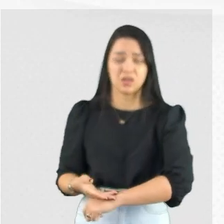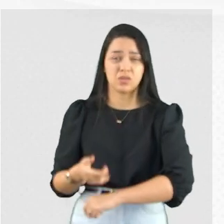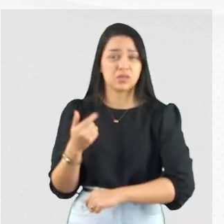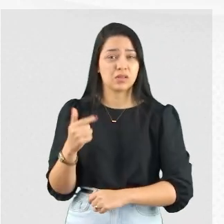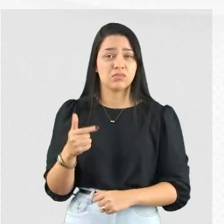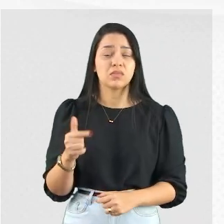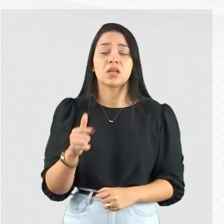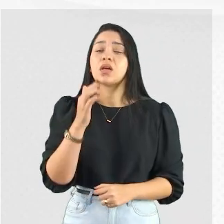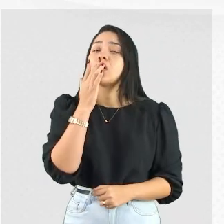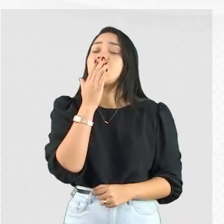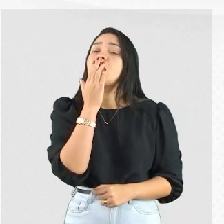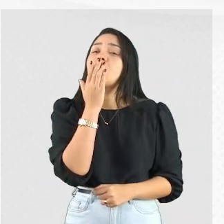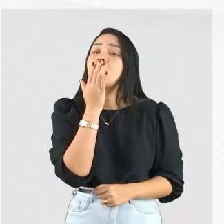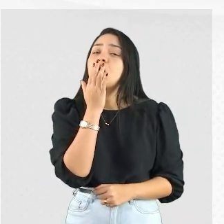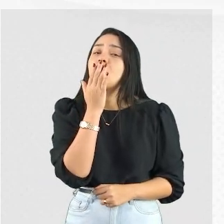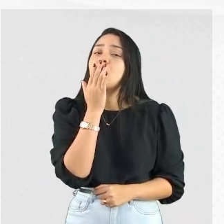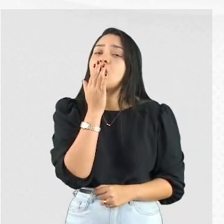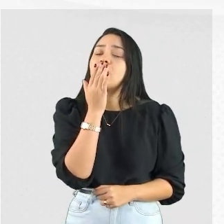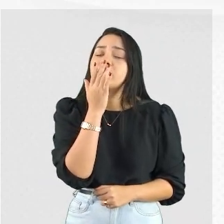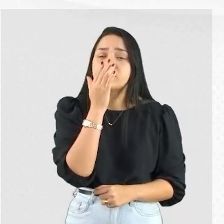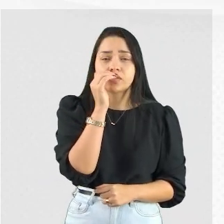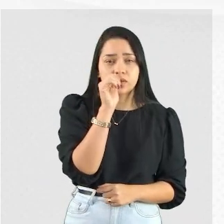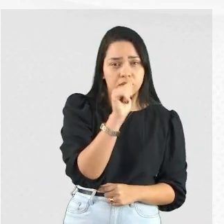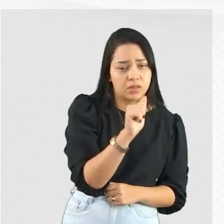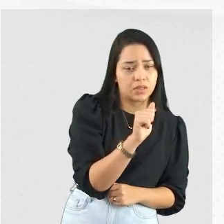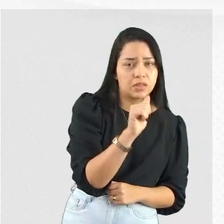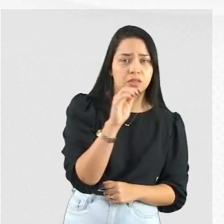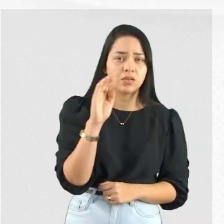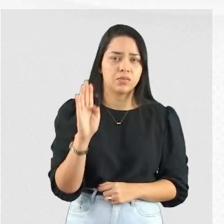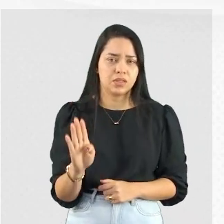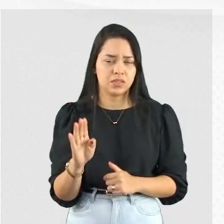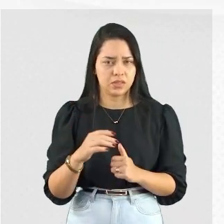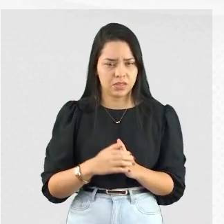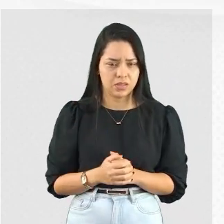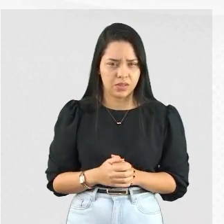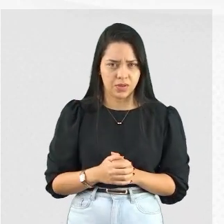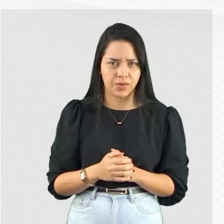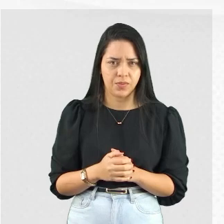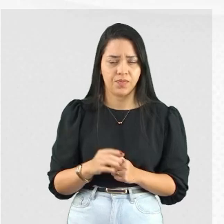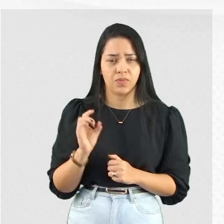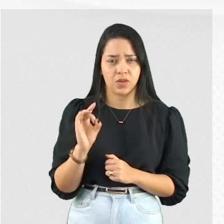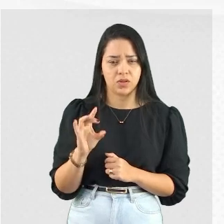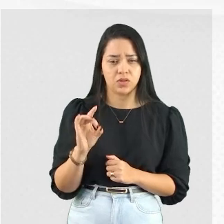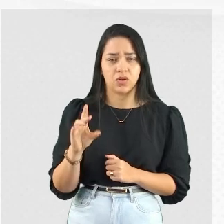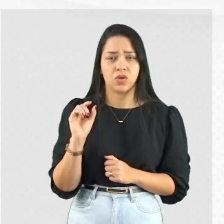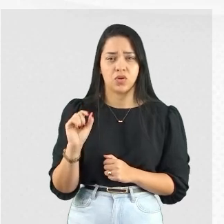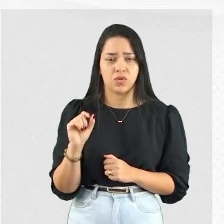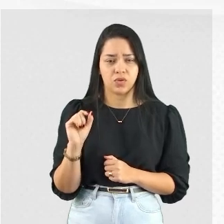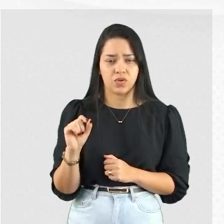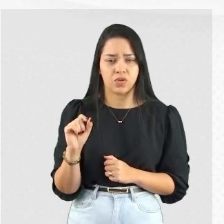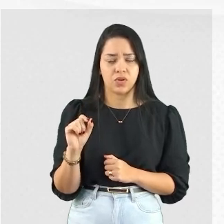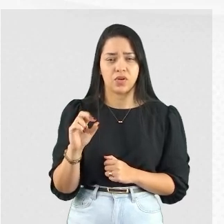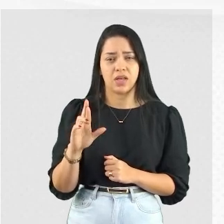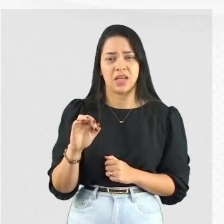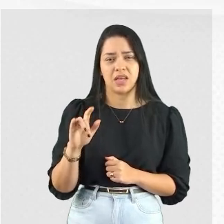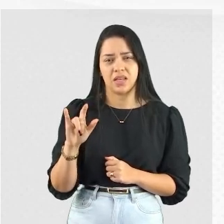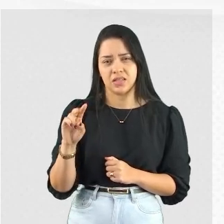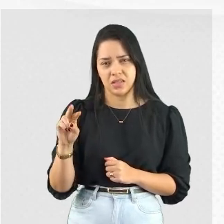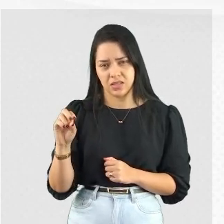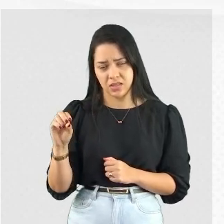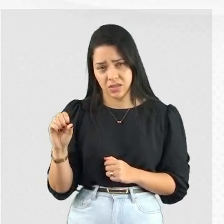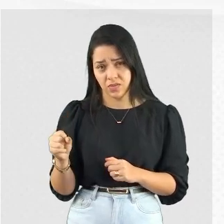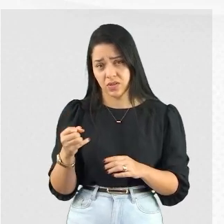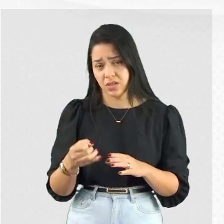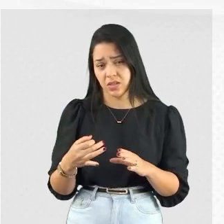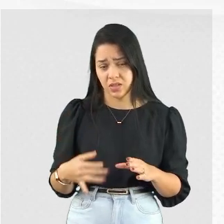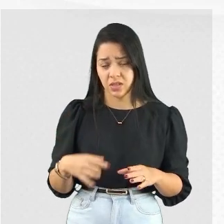teria dominância, né, ele não teria nem um azão e nem um Bzão. Ele seria formado somente por genes recessivos, que caracteriza, então,